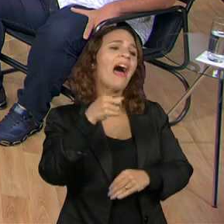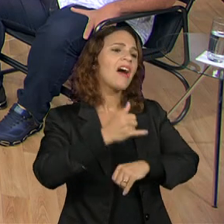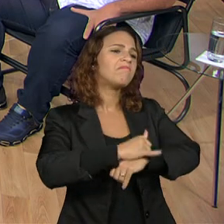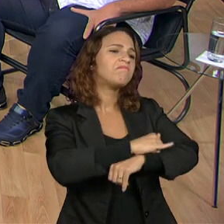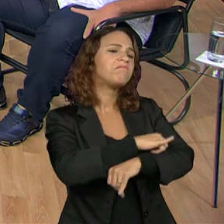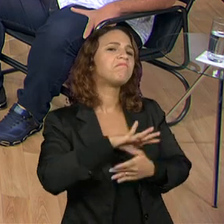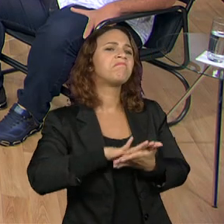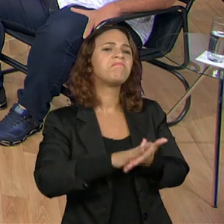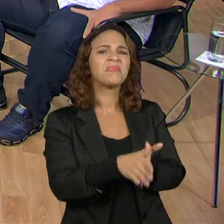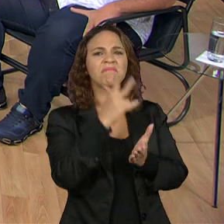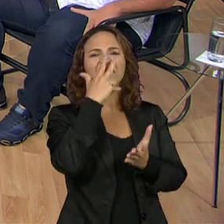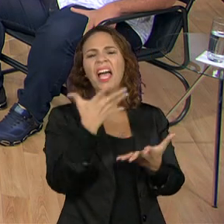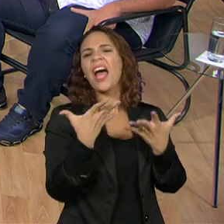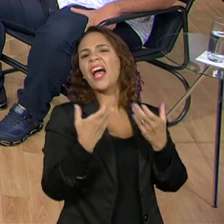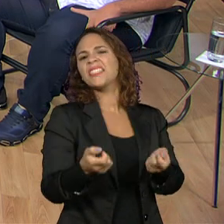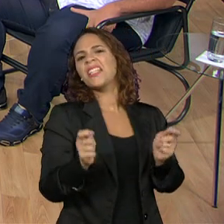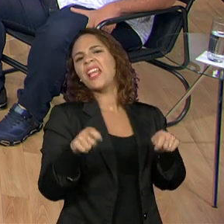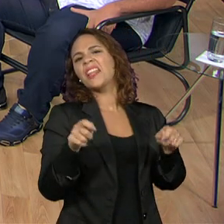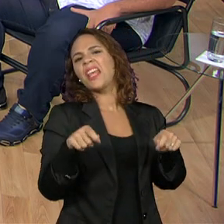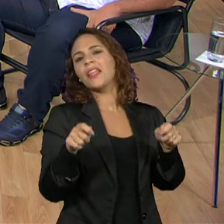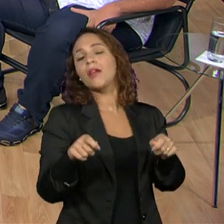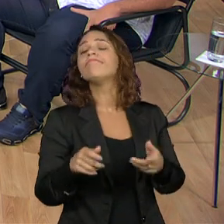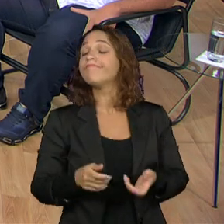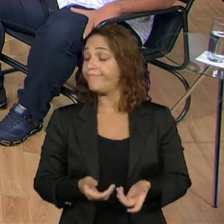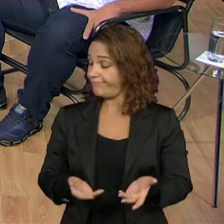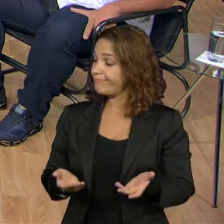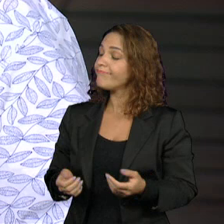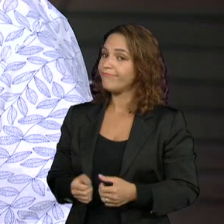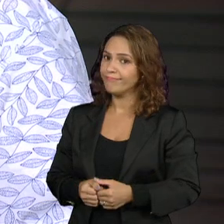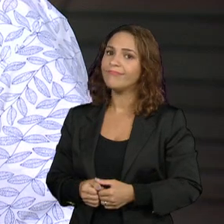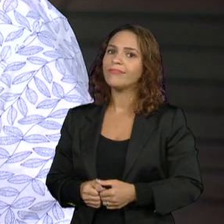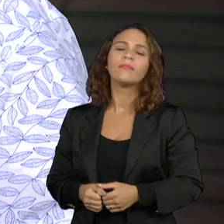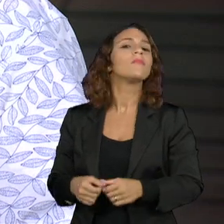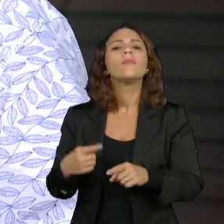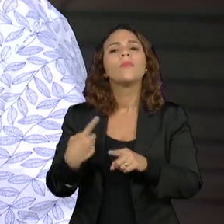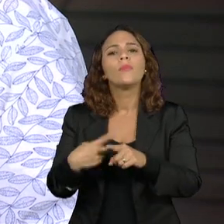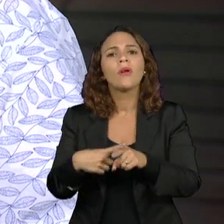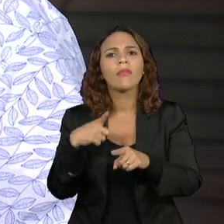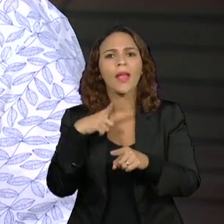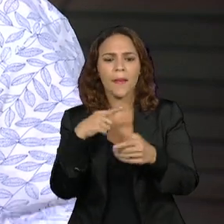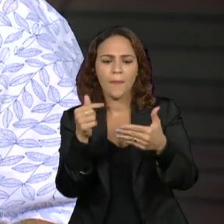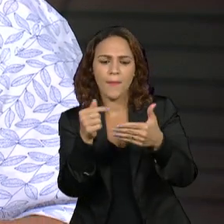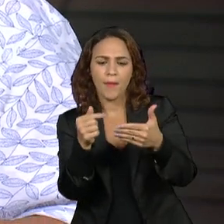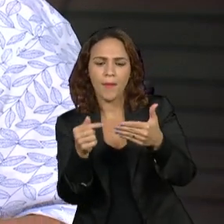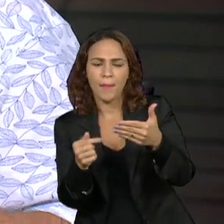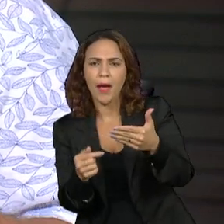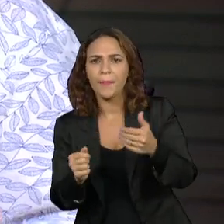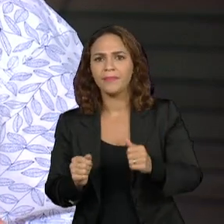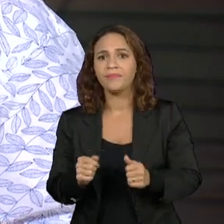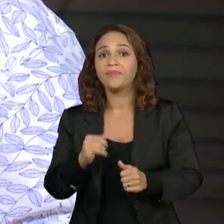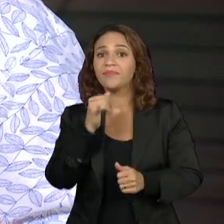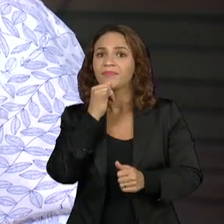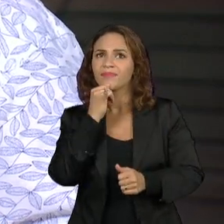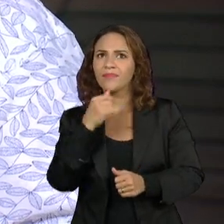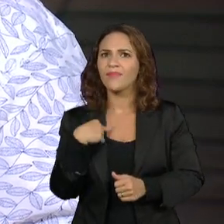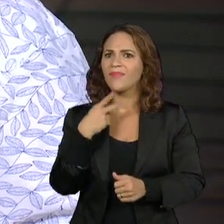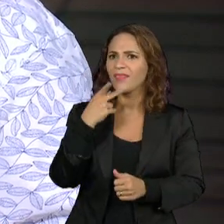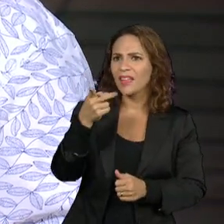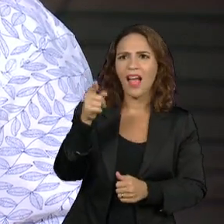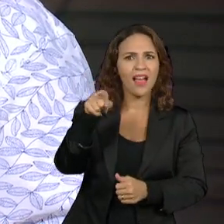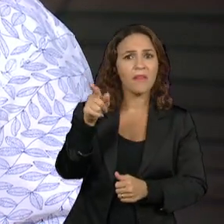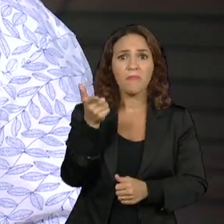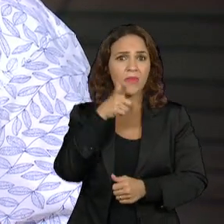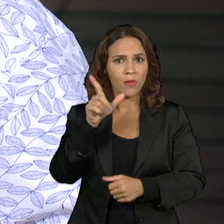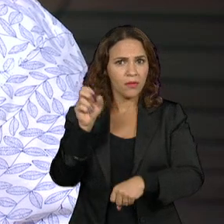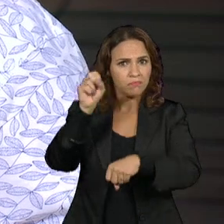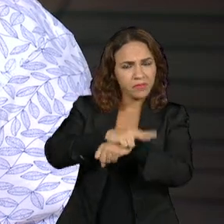sendo um preconceito aceito? Sim, muito. Porque você vai partir de vários pontos. Então, veja, eu falo que a pessoa não consegue emprego